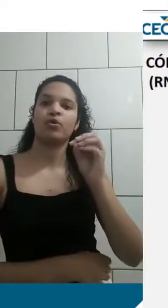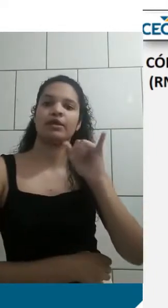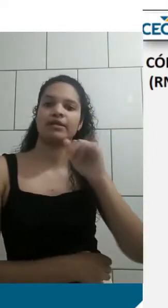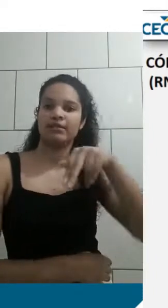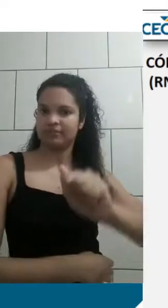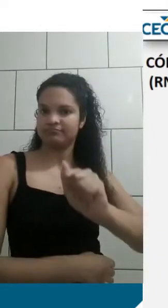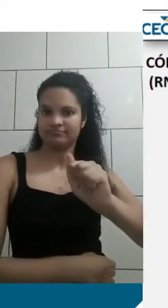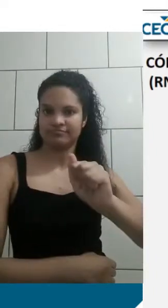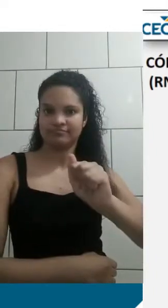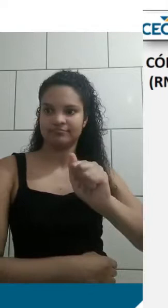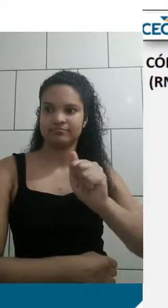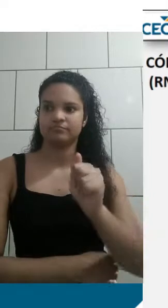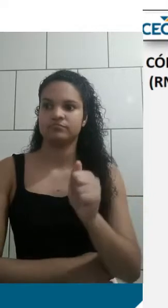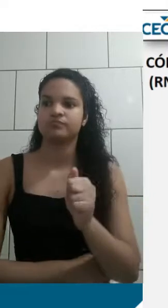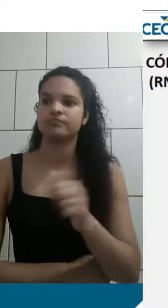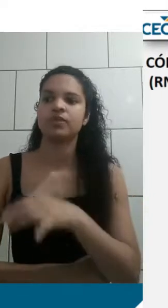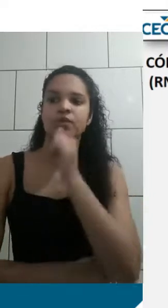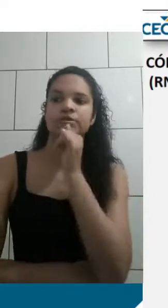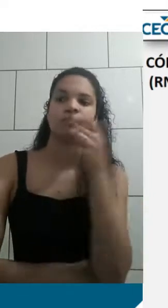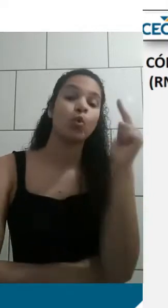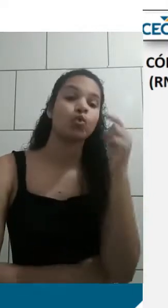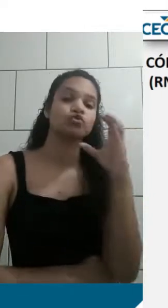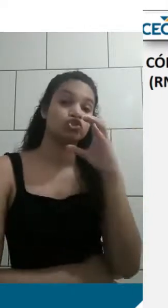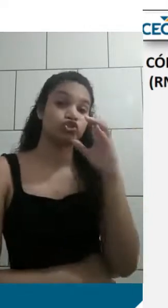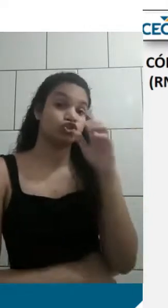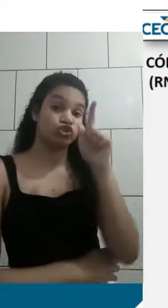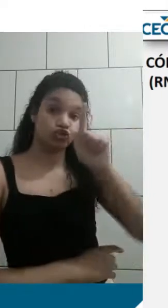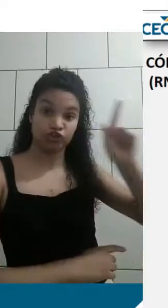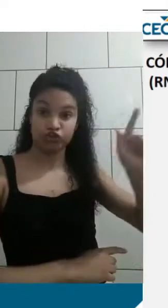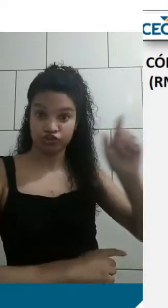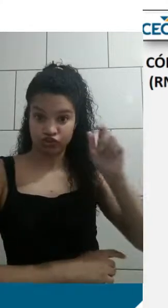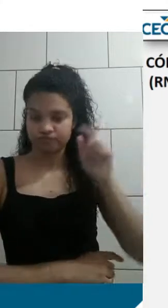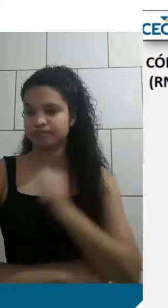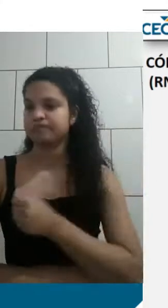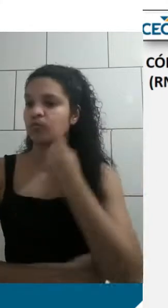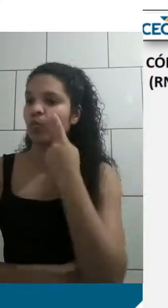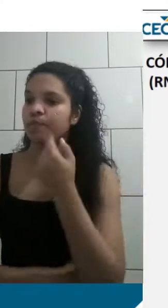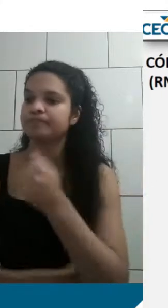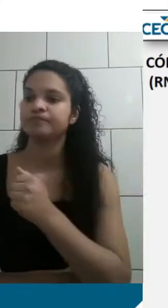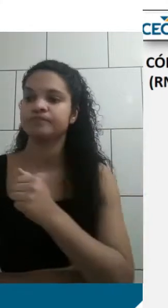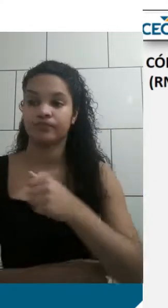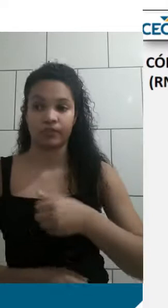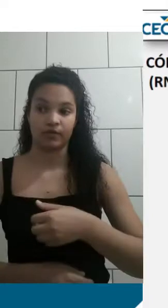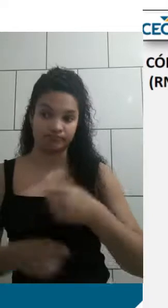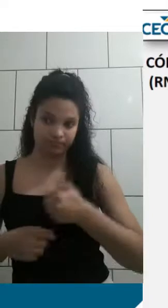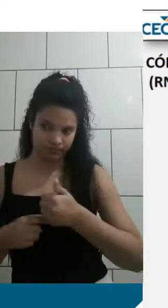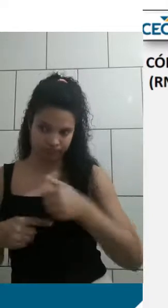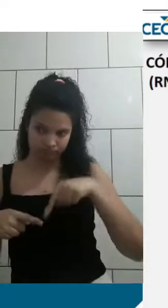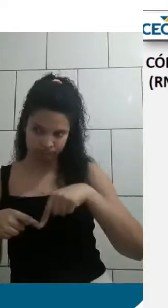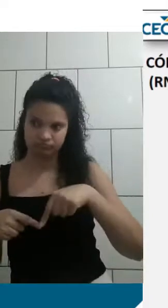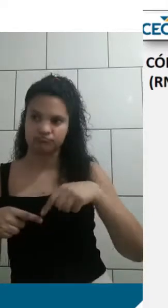Um exemplo então de um outro códon GGG na primeira base uma guanina, na segunda base uma